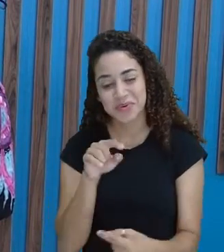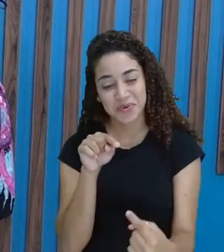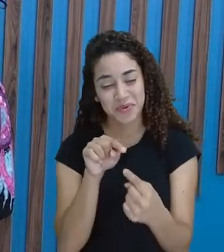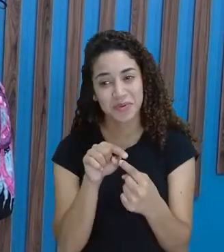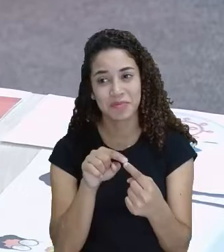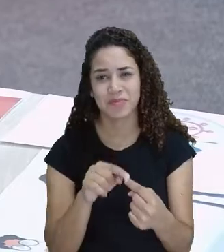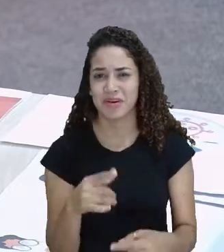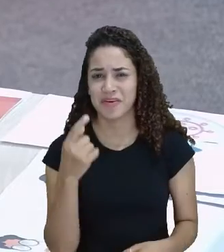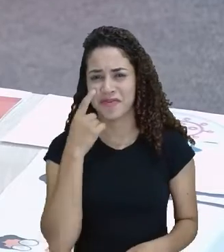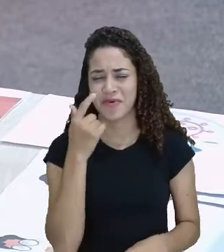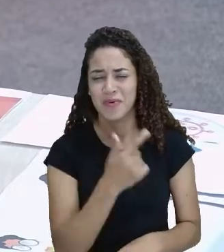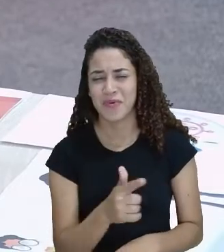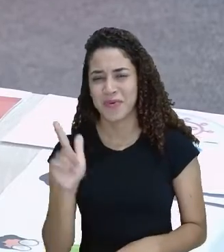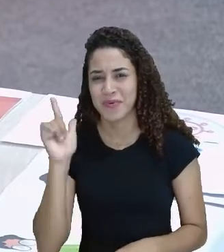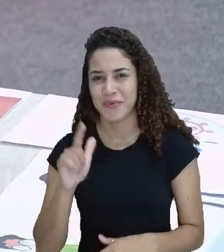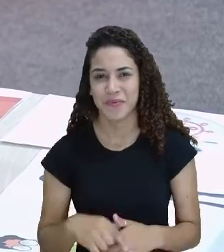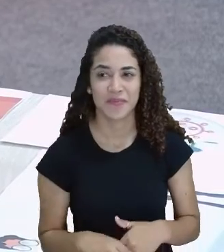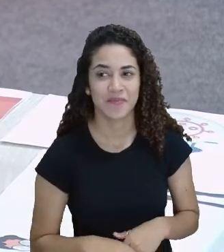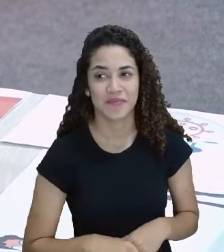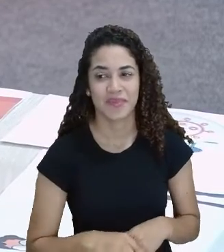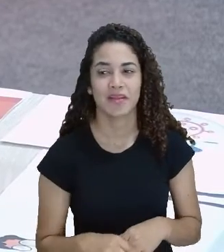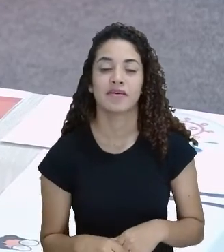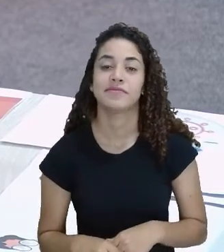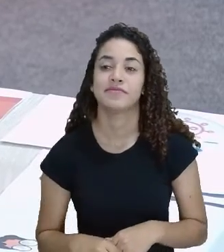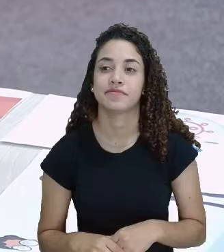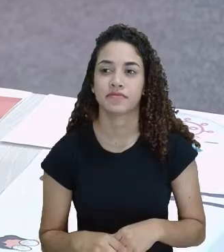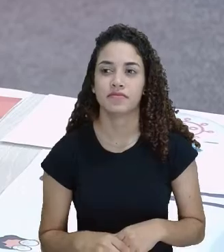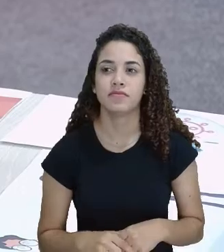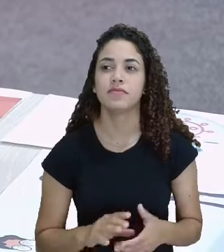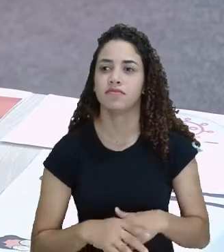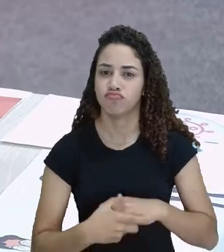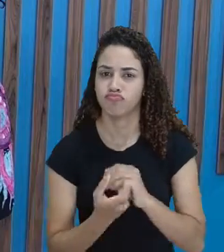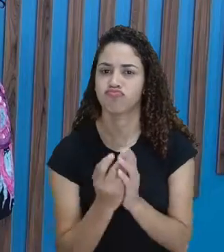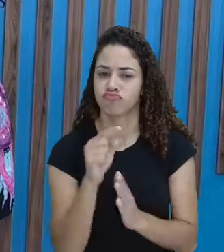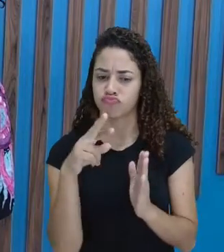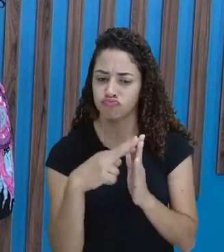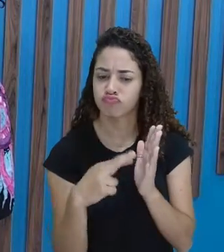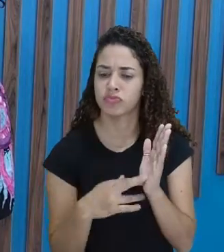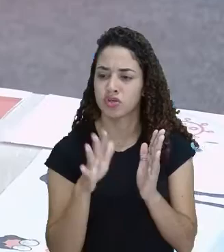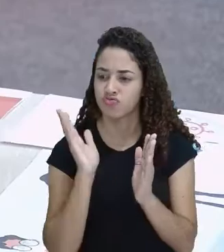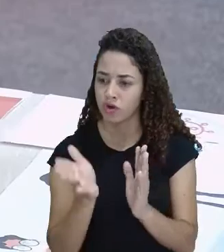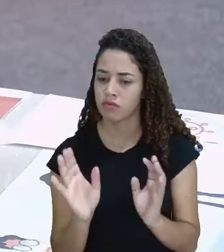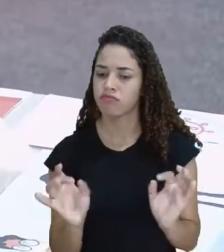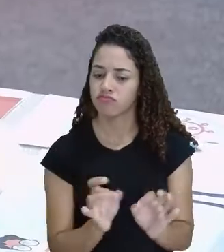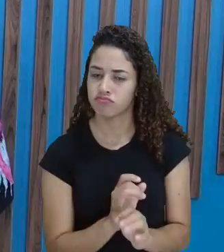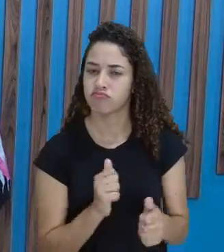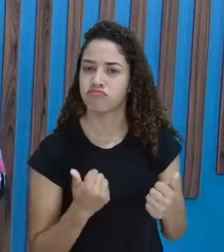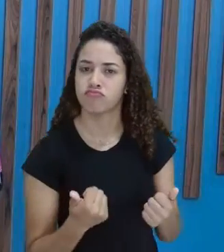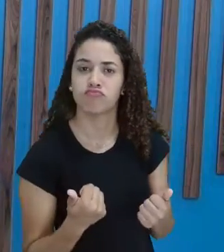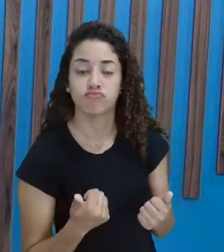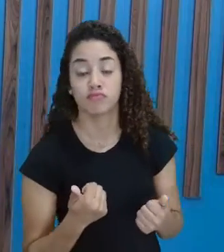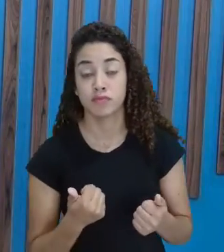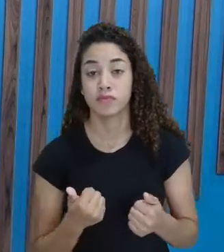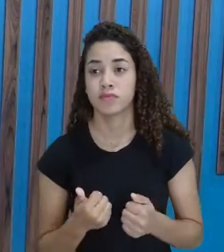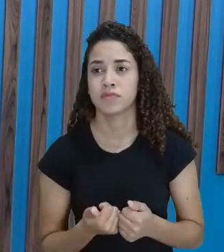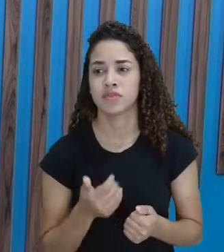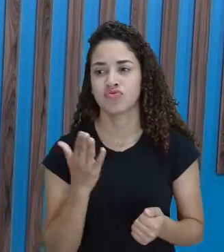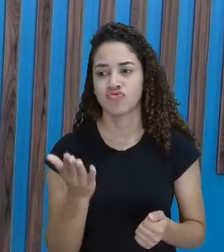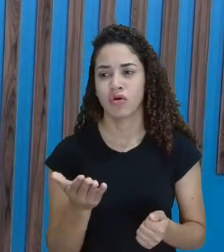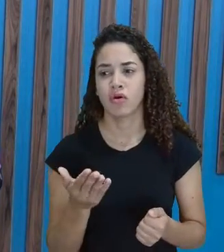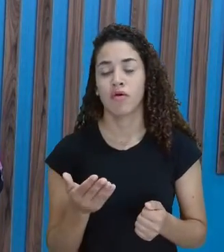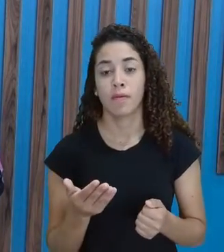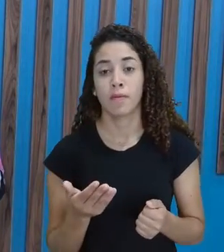Vou puxar outro, tá? Olha aí, lave as mãos, essa regrinha. Pode deixar bem pertinho aí, tá? Como eu já botei